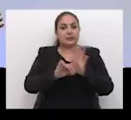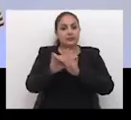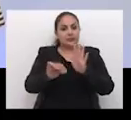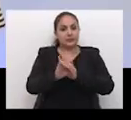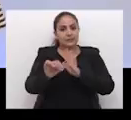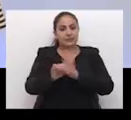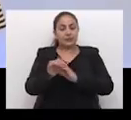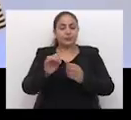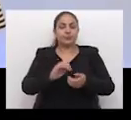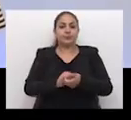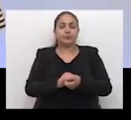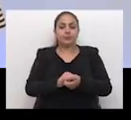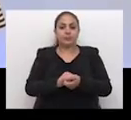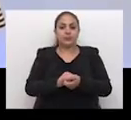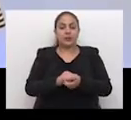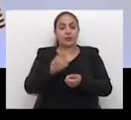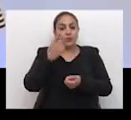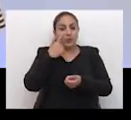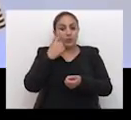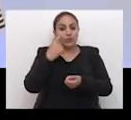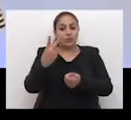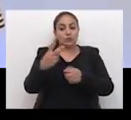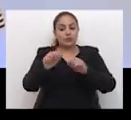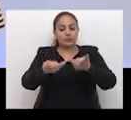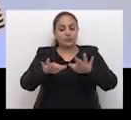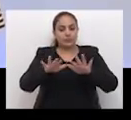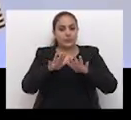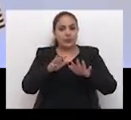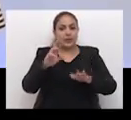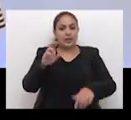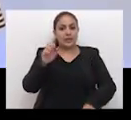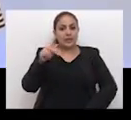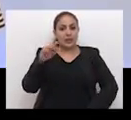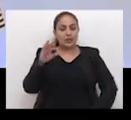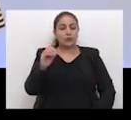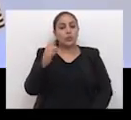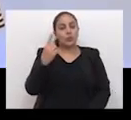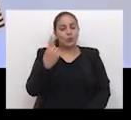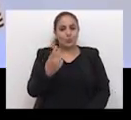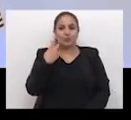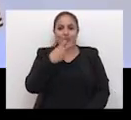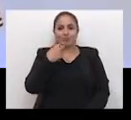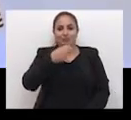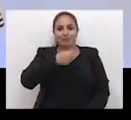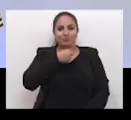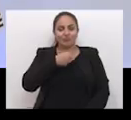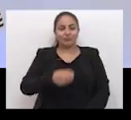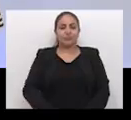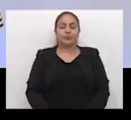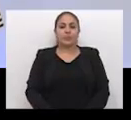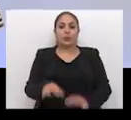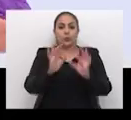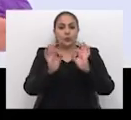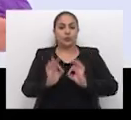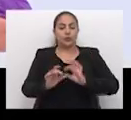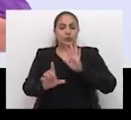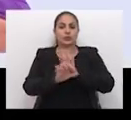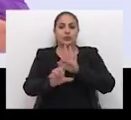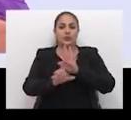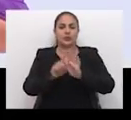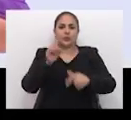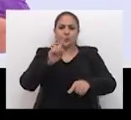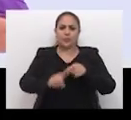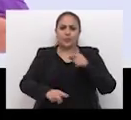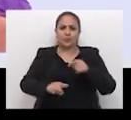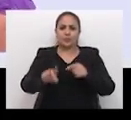eletrônica. Reveja ainda dois grandes expedientes. O vereador Renato Tchecker foi um dos oradores. O projeto